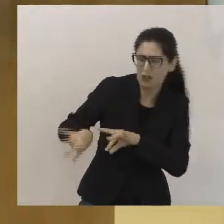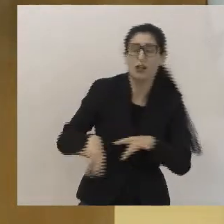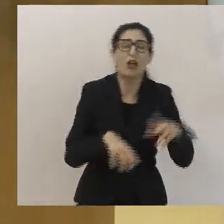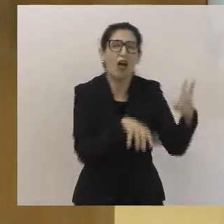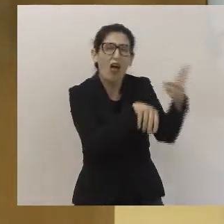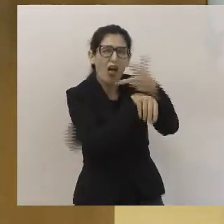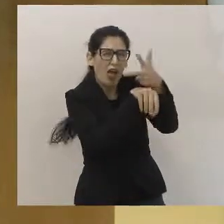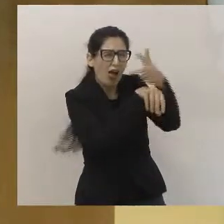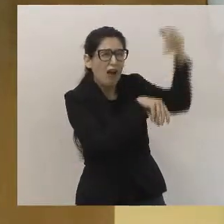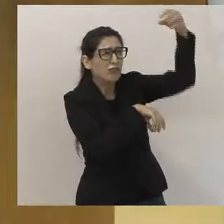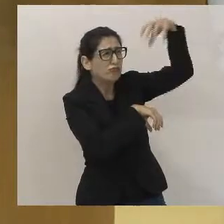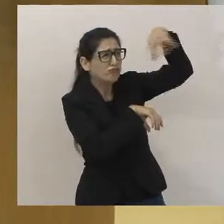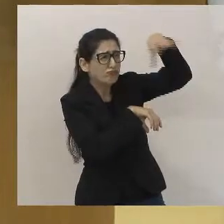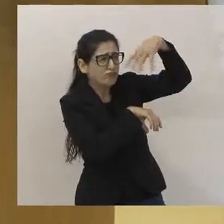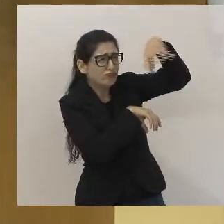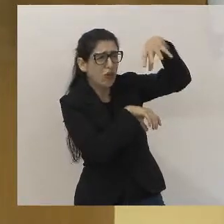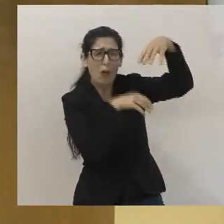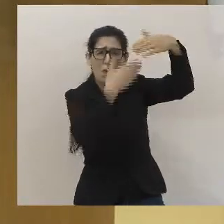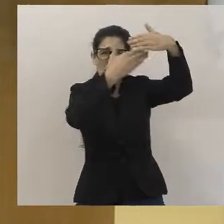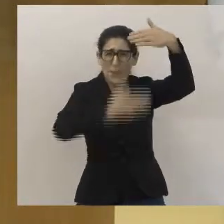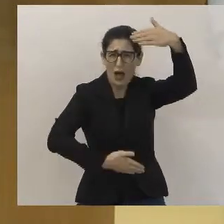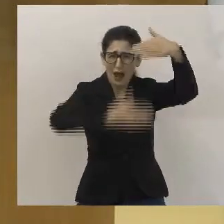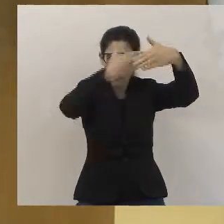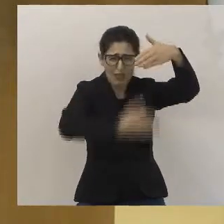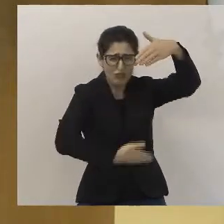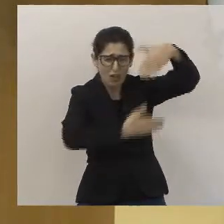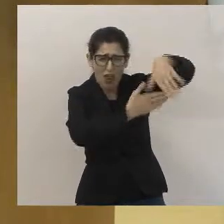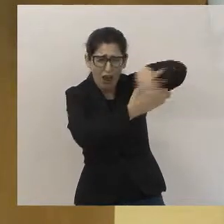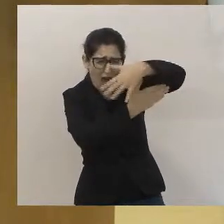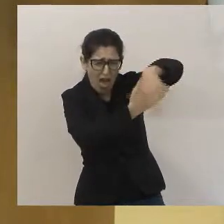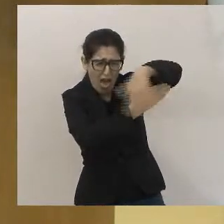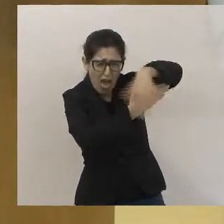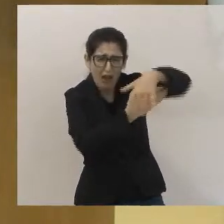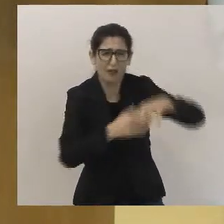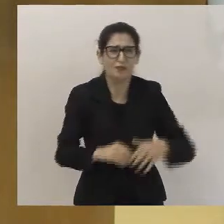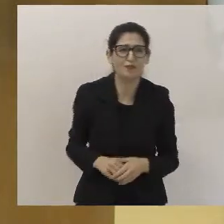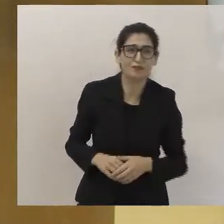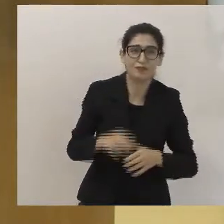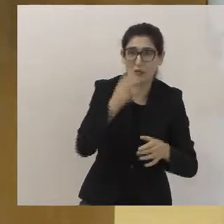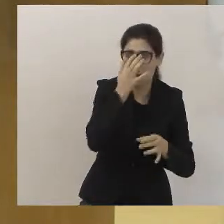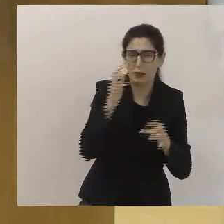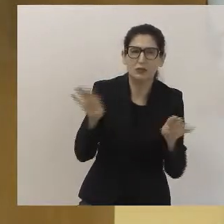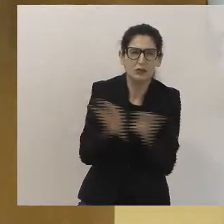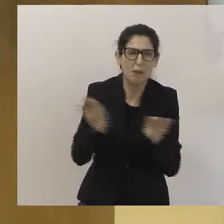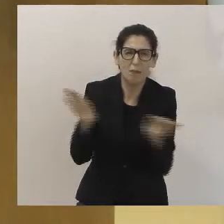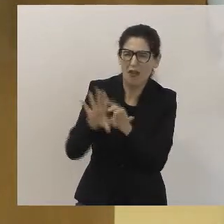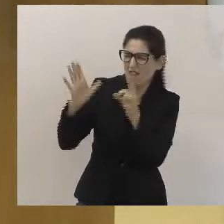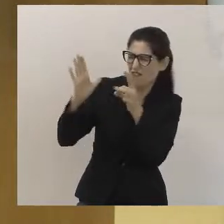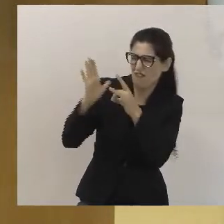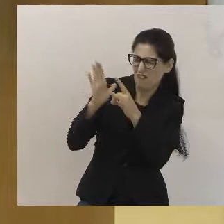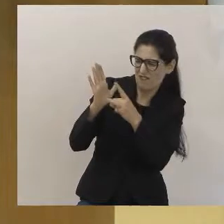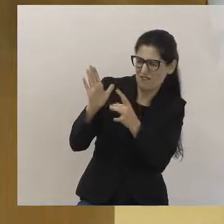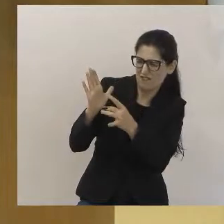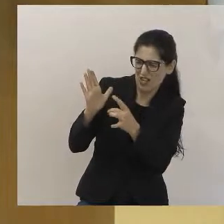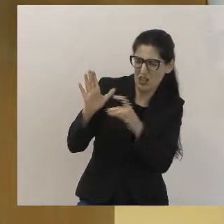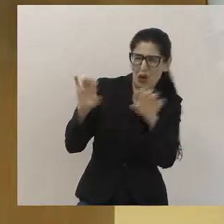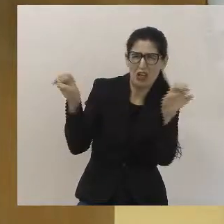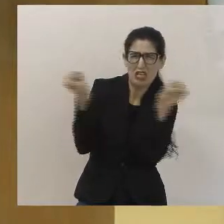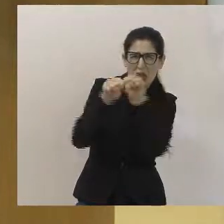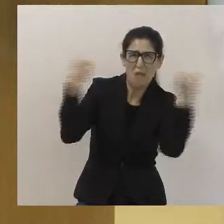dependurada também nas paredes os vidros dos vestiários tudo quebrado